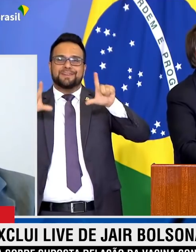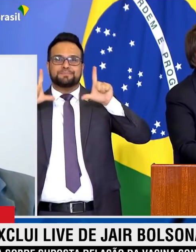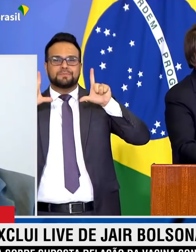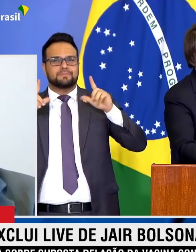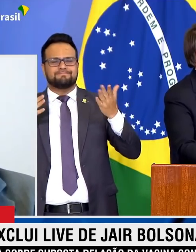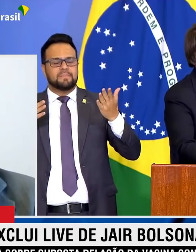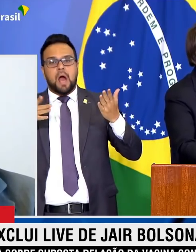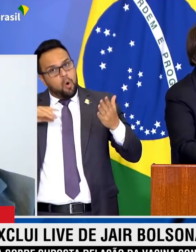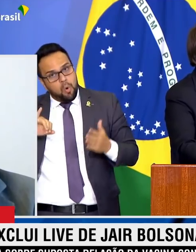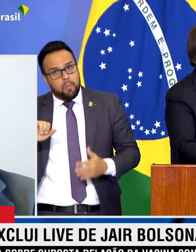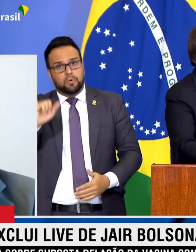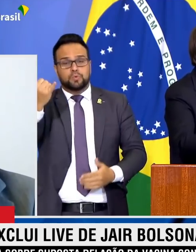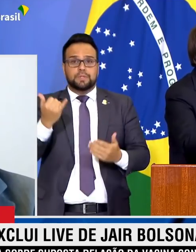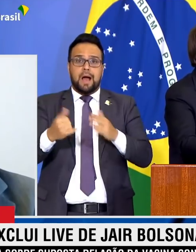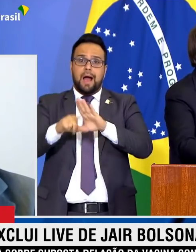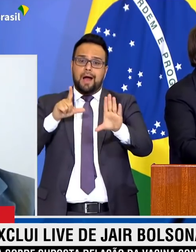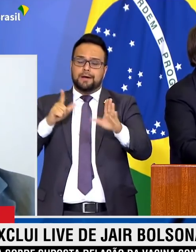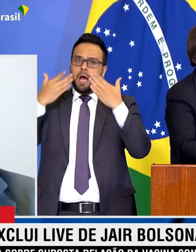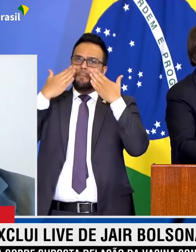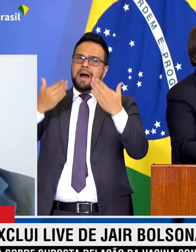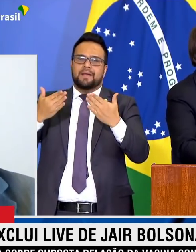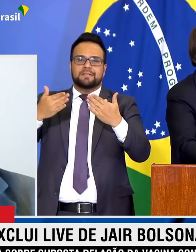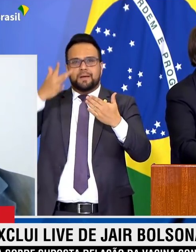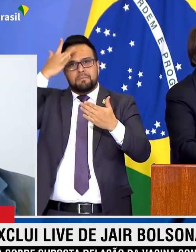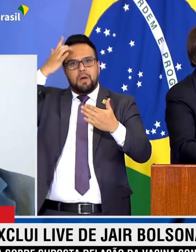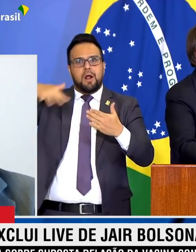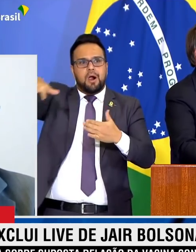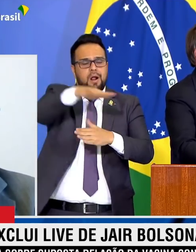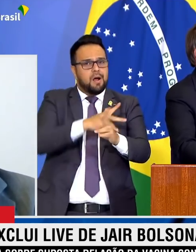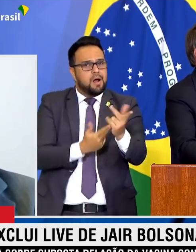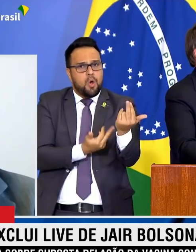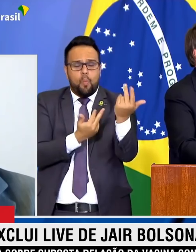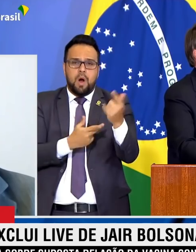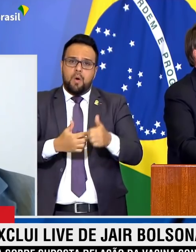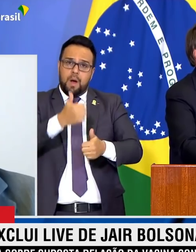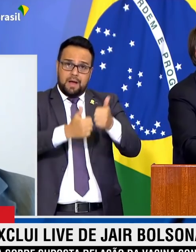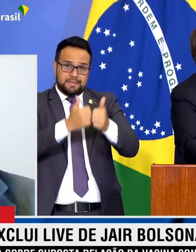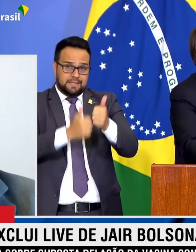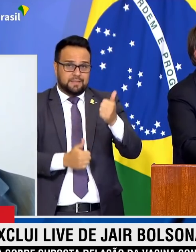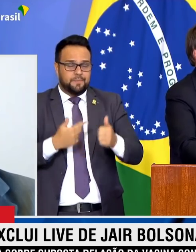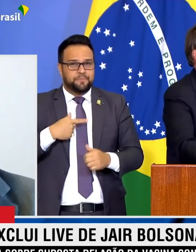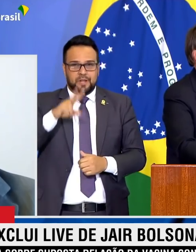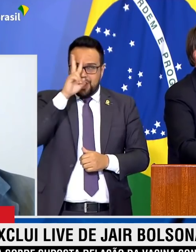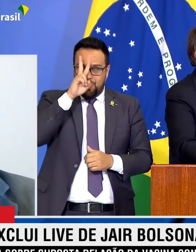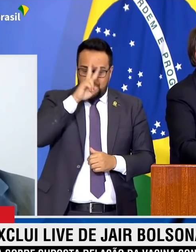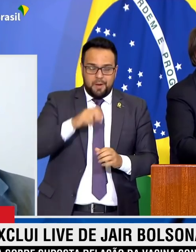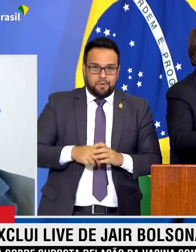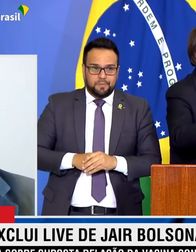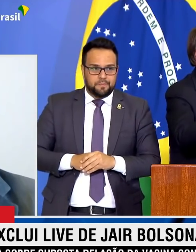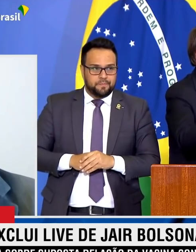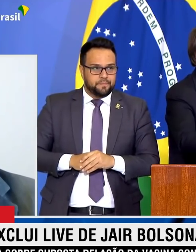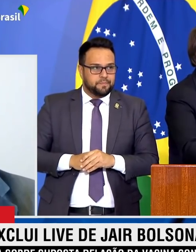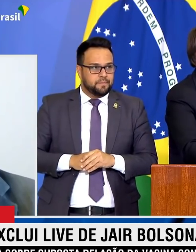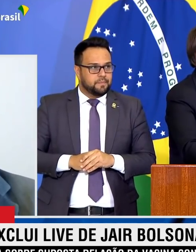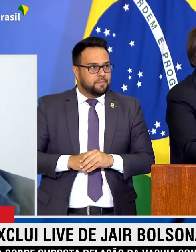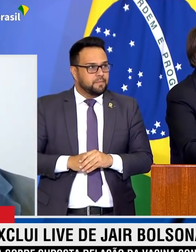escolher e tipo de benefício eles querem receber cole mais proveitoso é eu não quero que as pessoas fiquem da assistidas não não